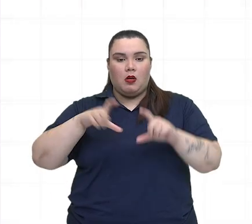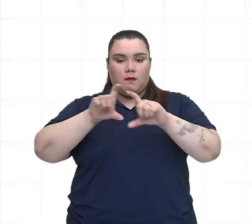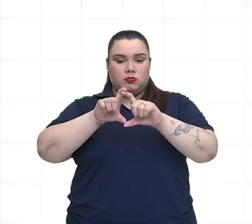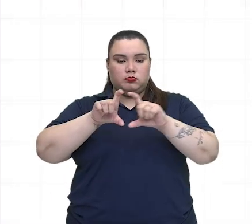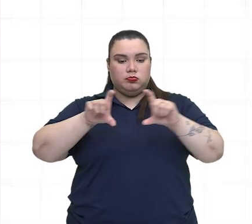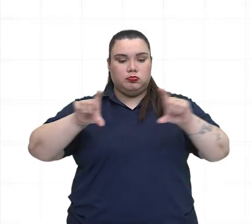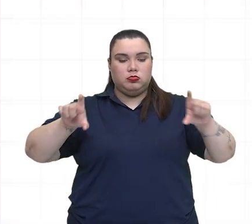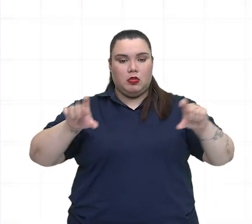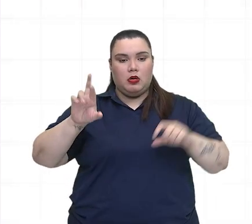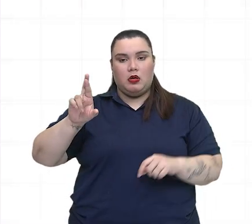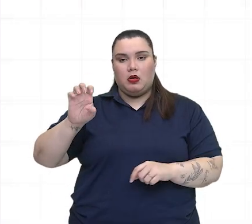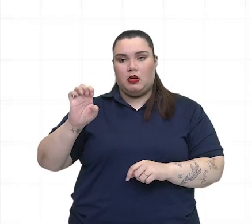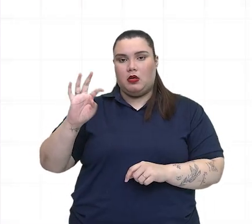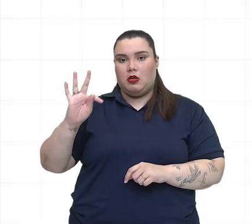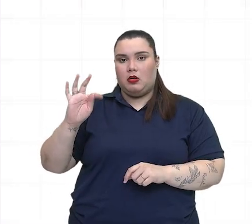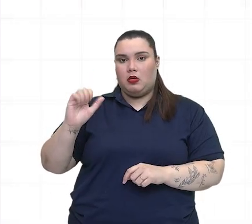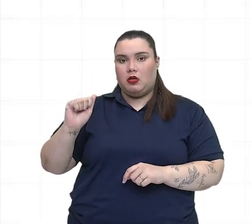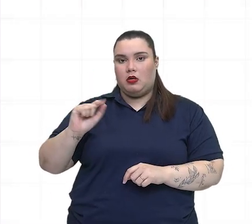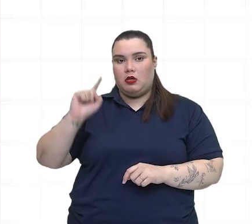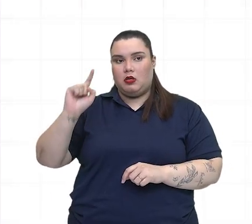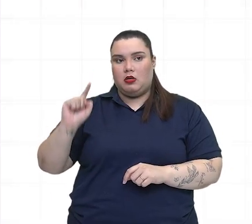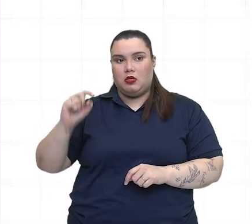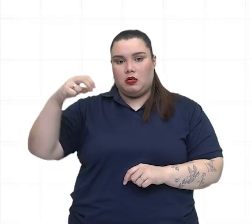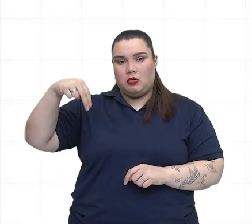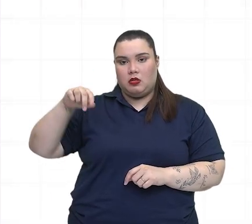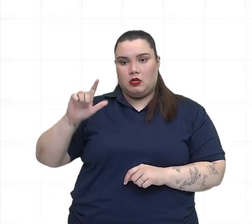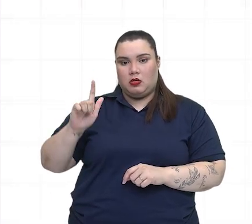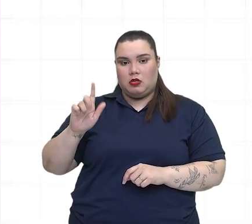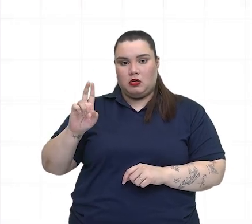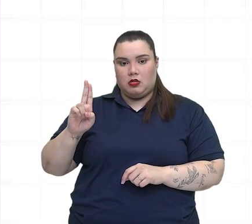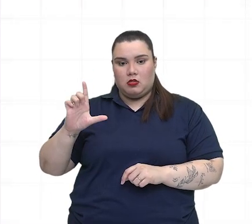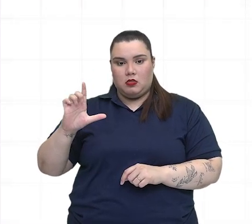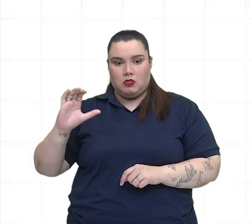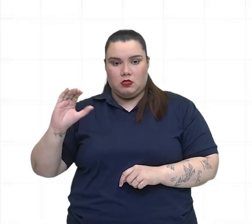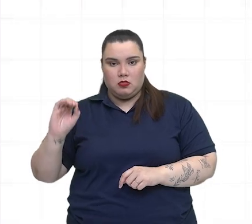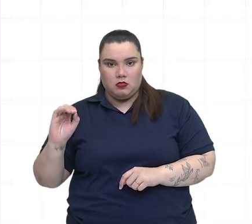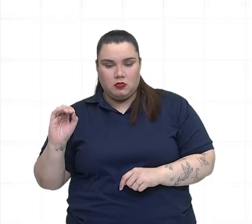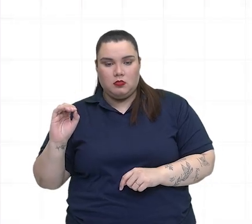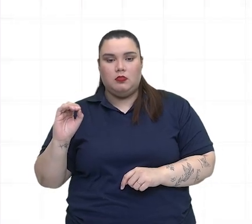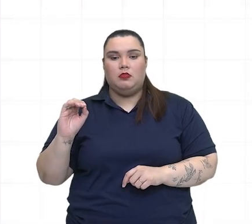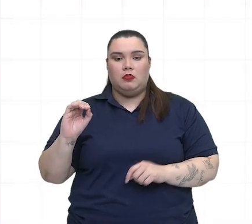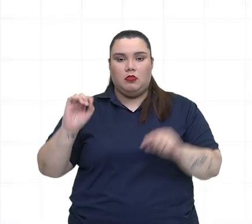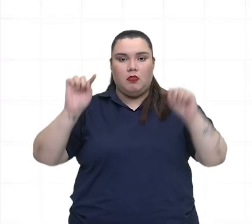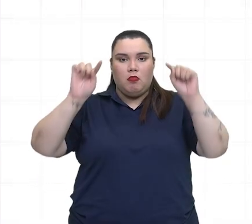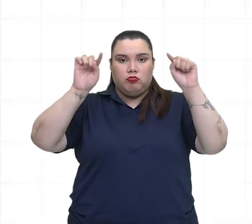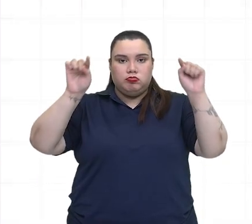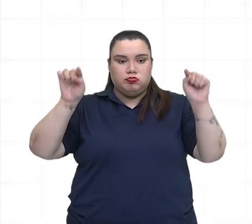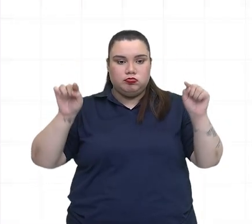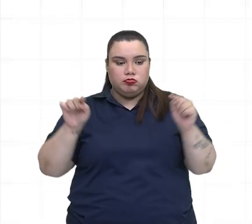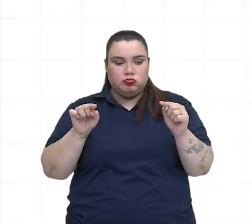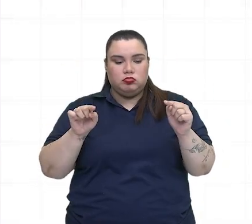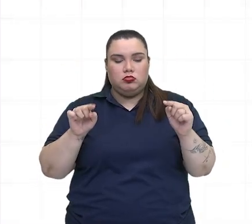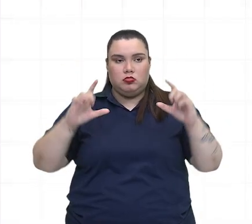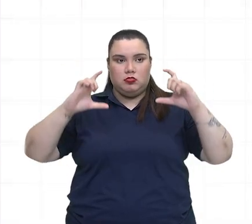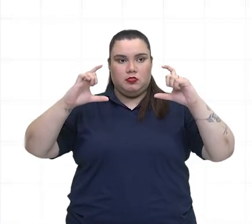retângulo, é o primeiro símbolo, olha, retângulo, né, o retângulo de